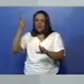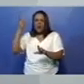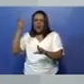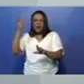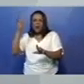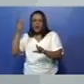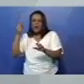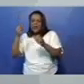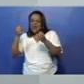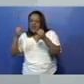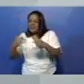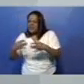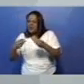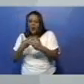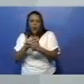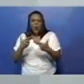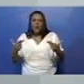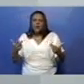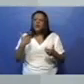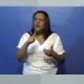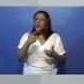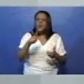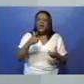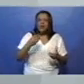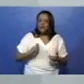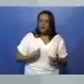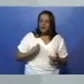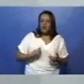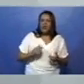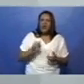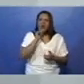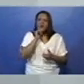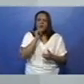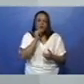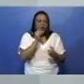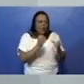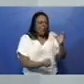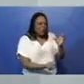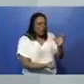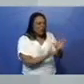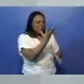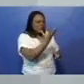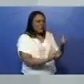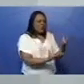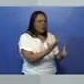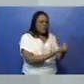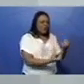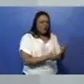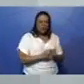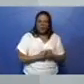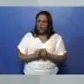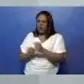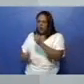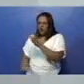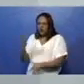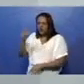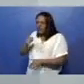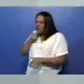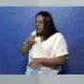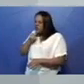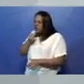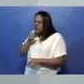fatos sobrenaturais. Por exemplo, nessa história que a gente viu, como surgiu o fogo, como surgiram as tristezas, os problemas que existem na Terra,